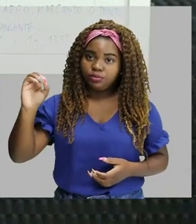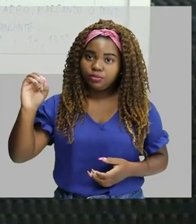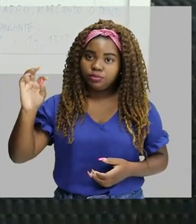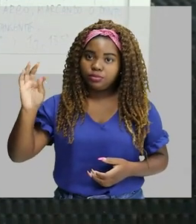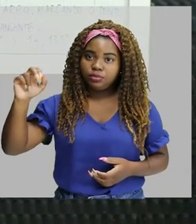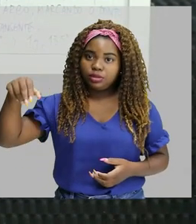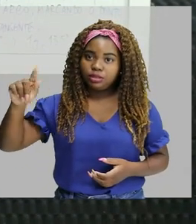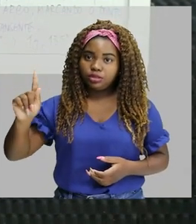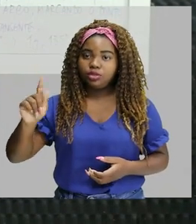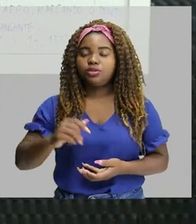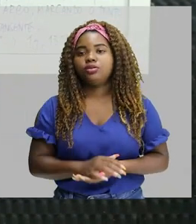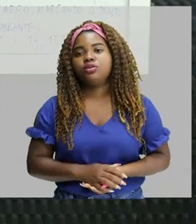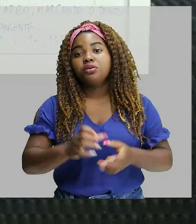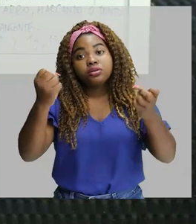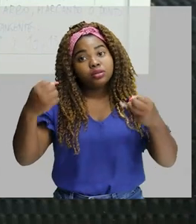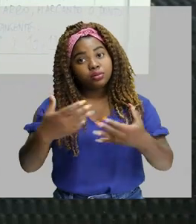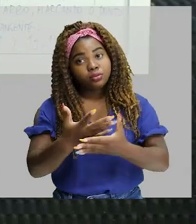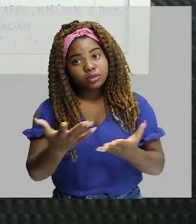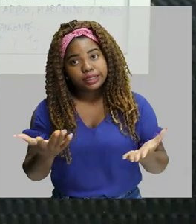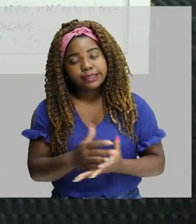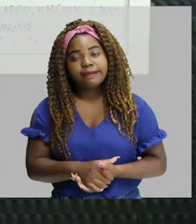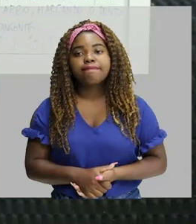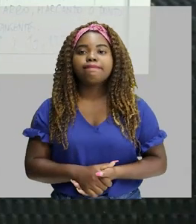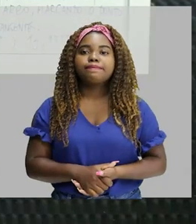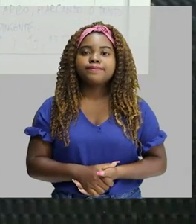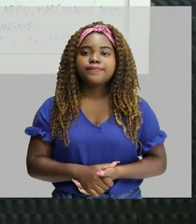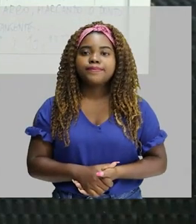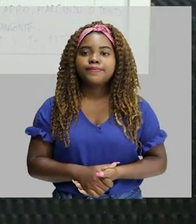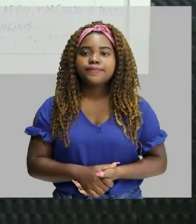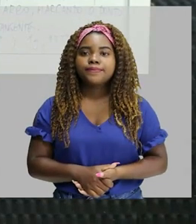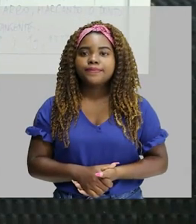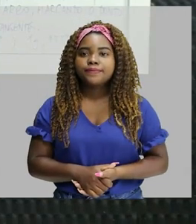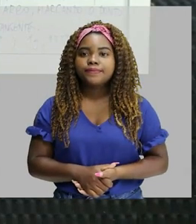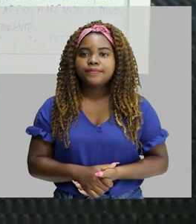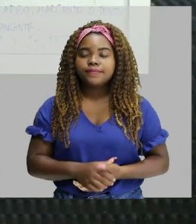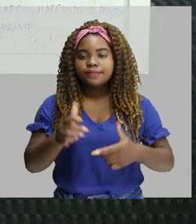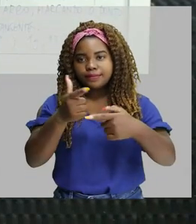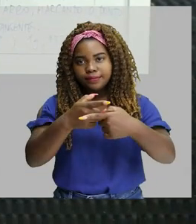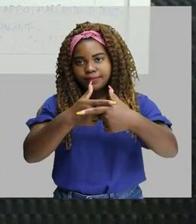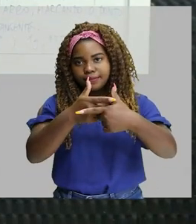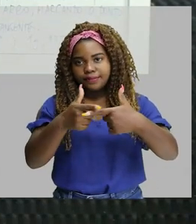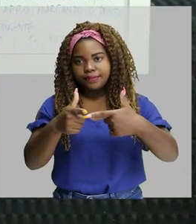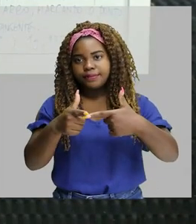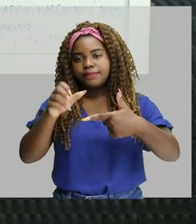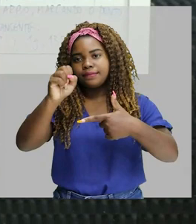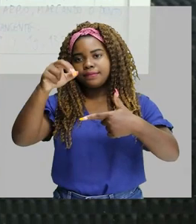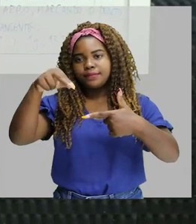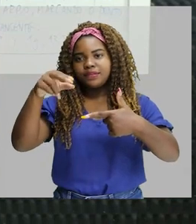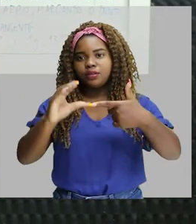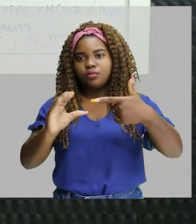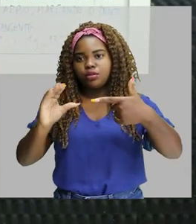quando a gente encontrou o seno cosseno e tangente dos ângulos notáveis basta você dividir o valor do seno pelo